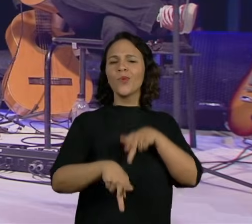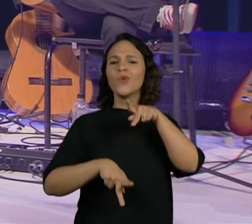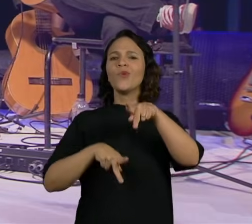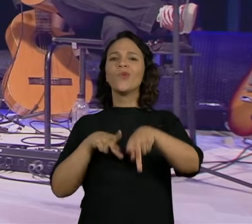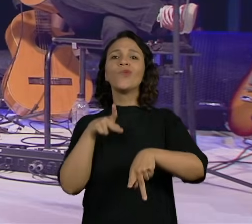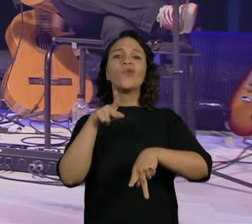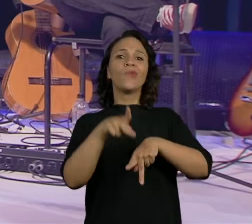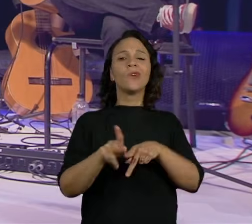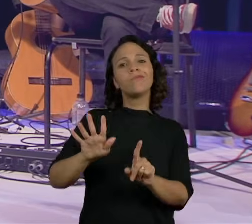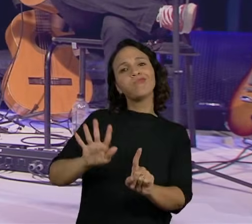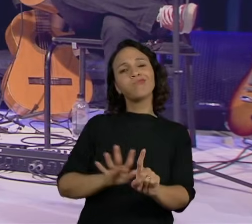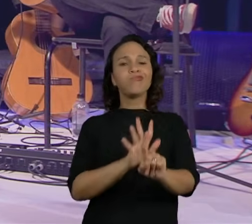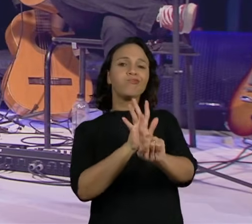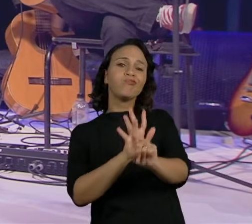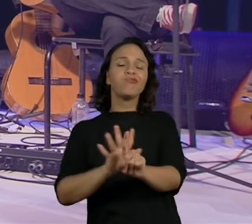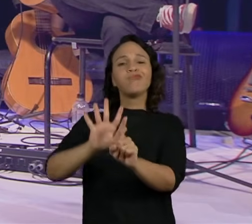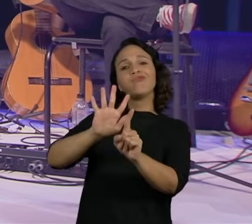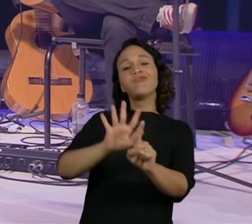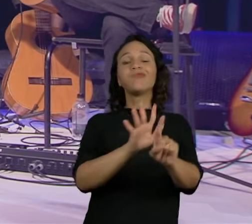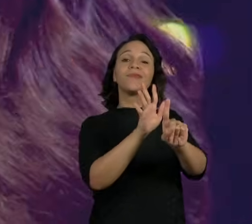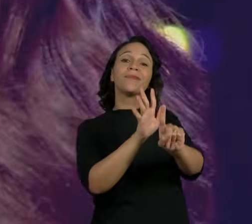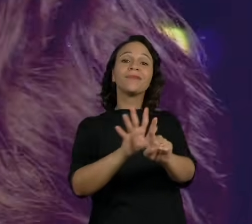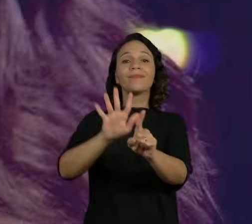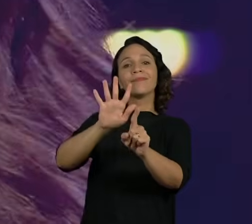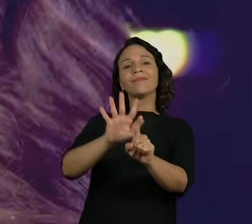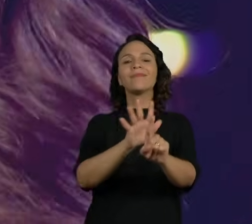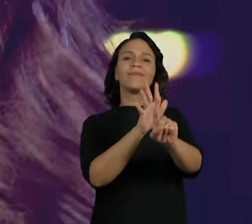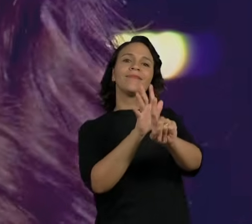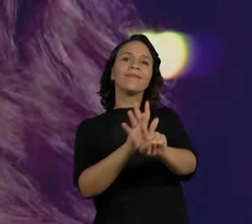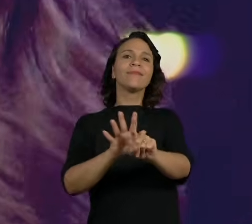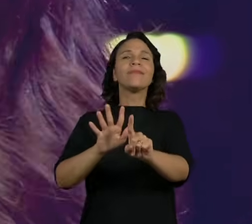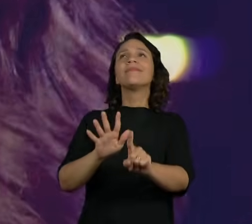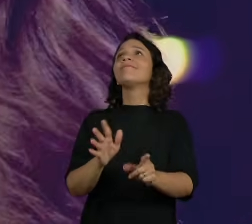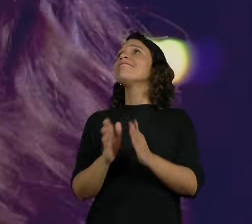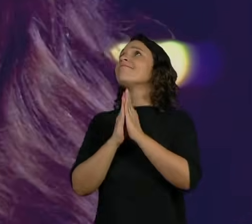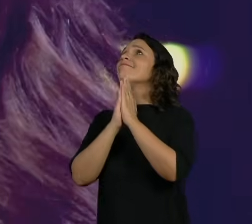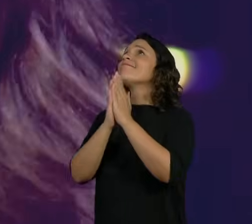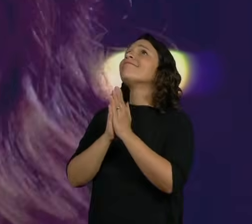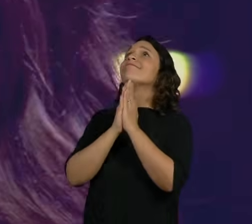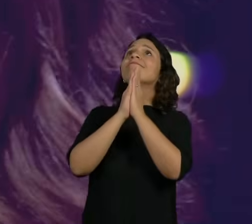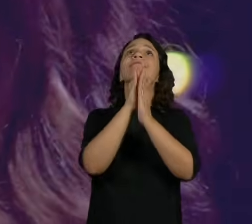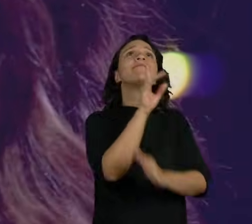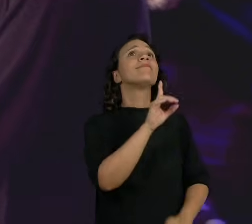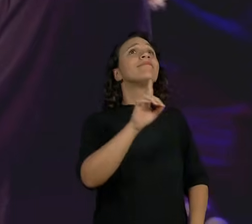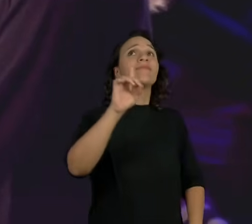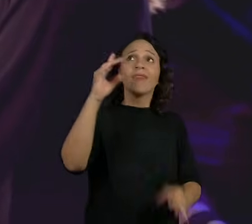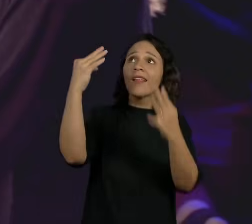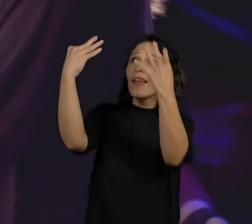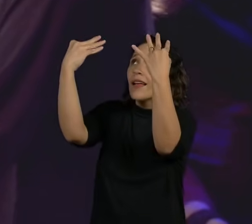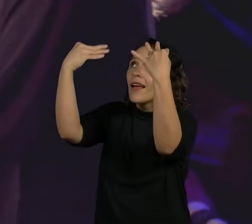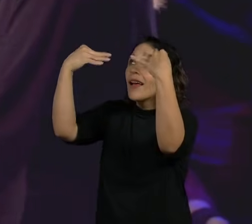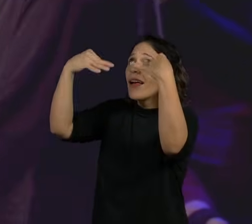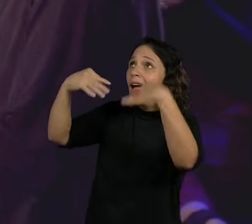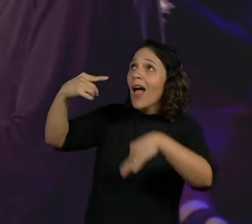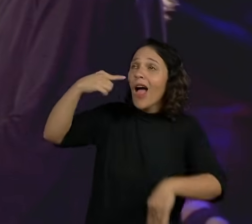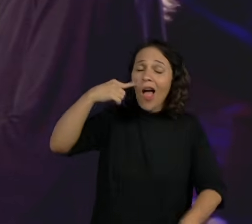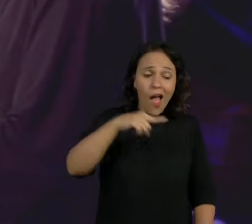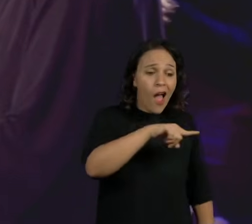os pigmeus do Boulevard. Meu Deus, vem olhar, vem ver de perto